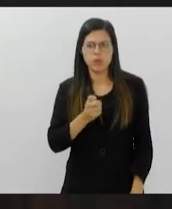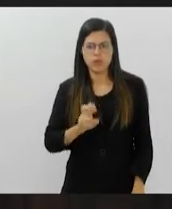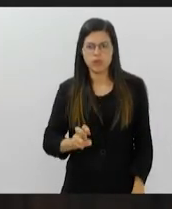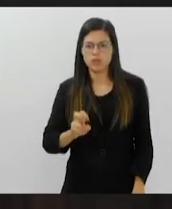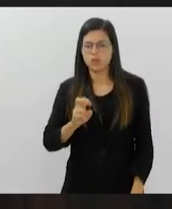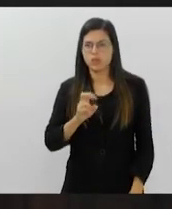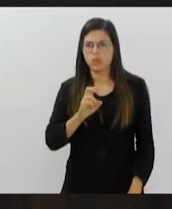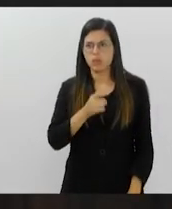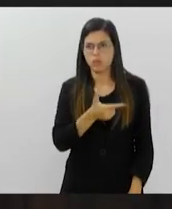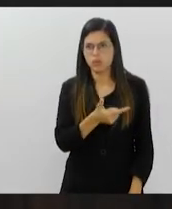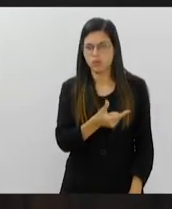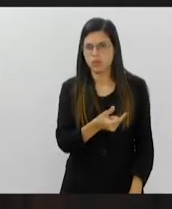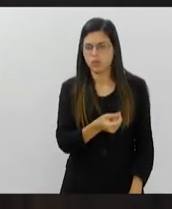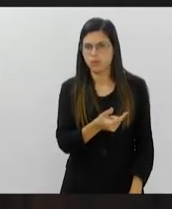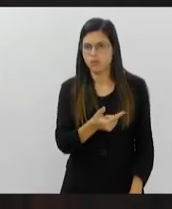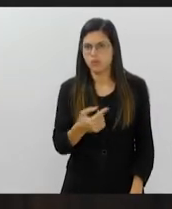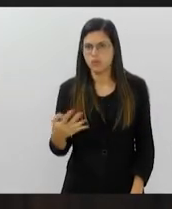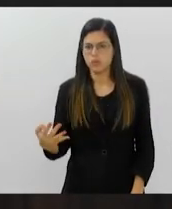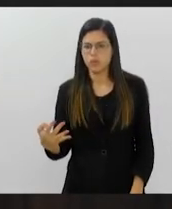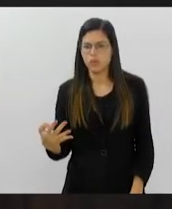15/2024, que dispõe sobre a revisão